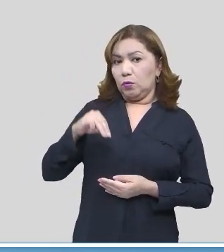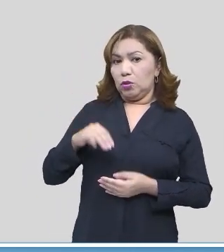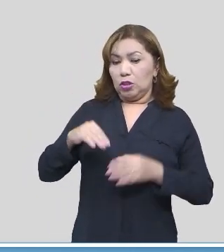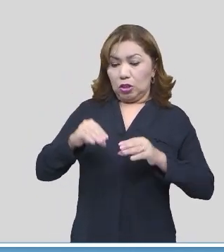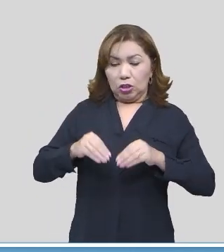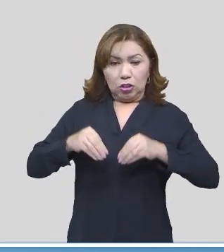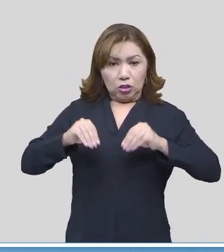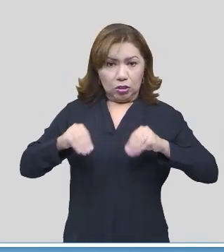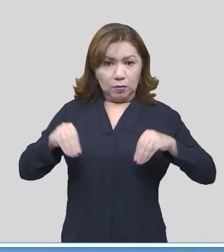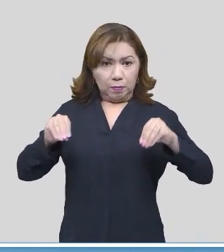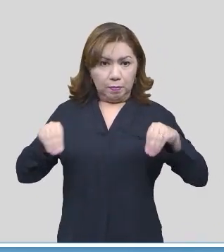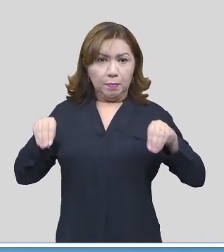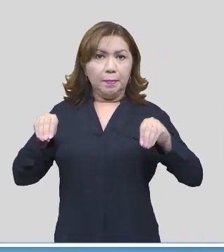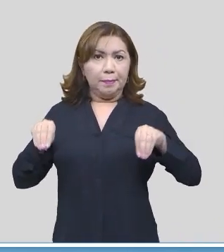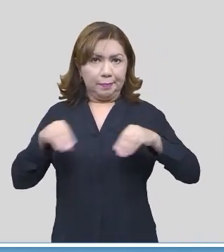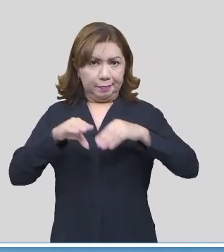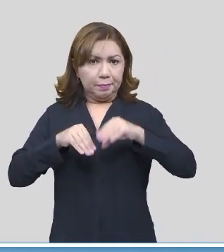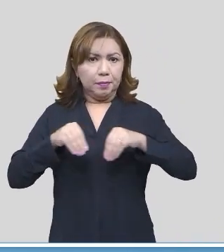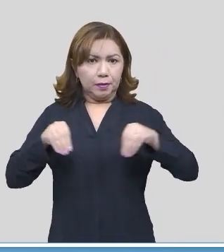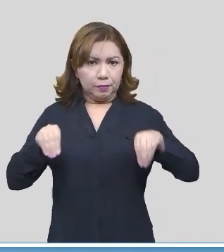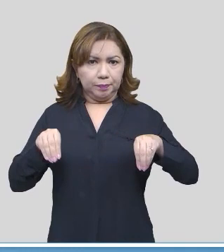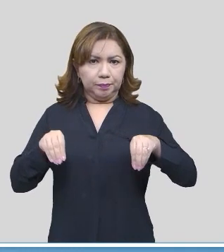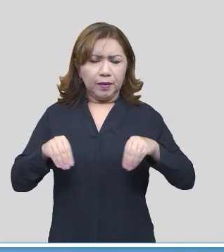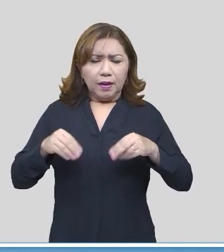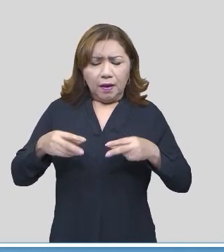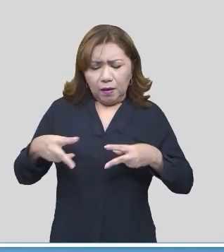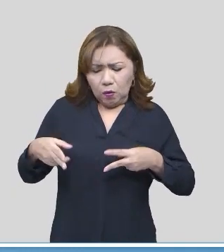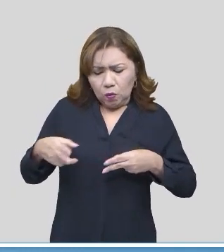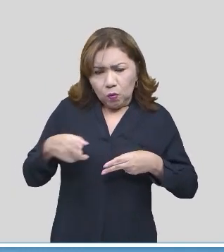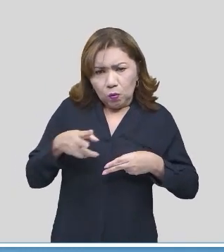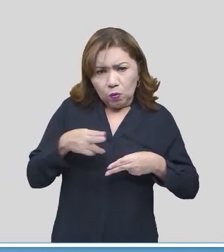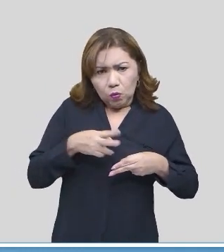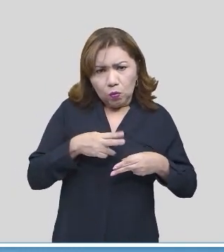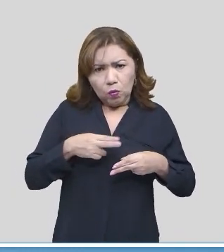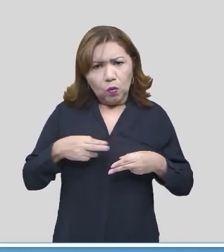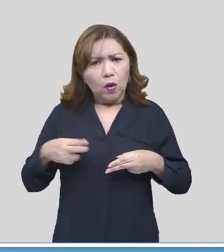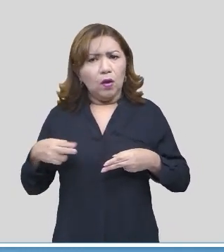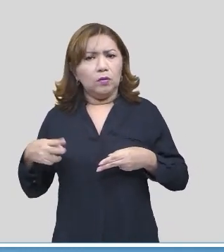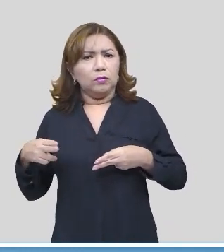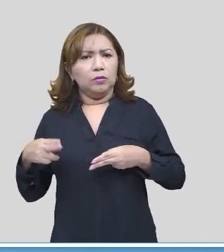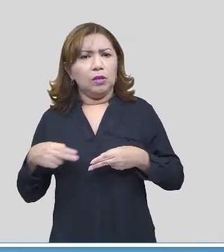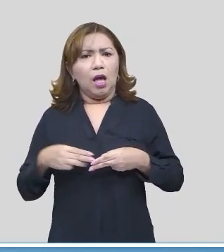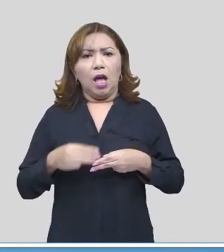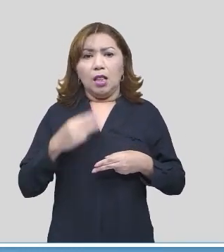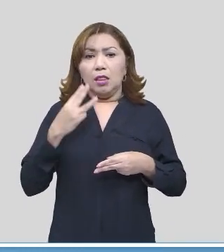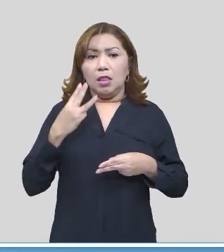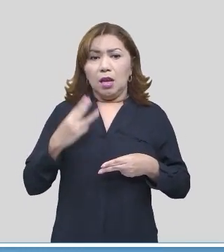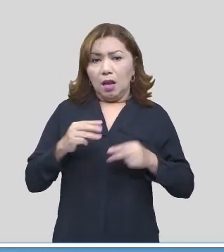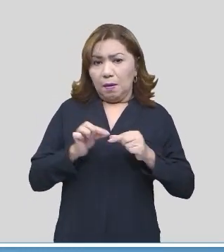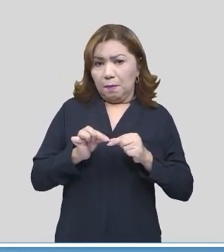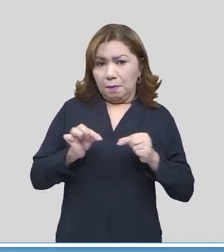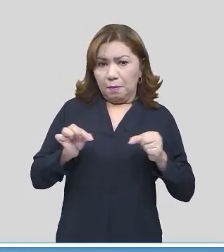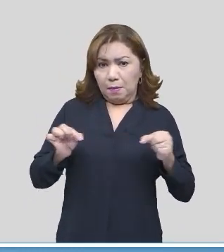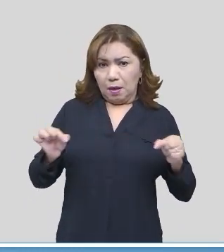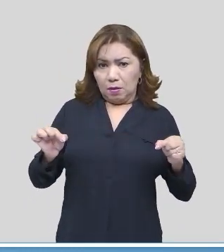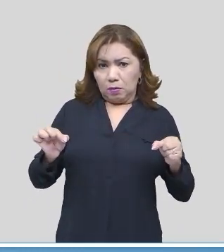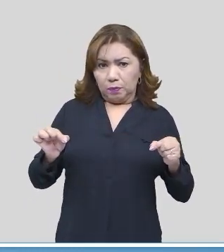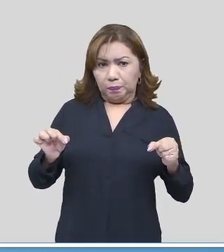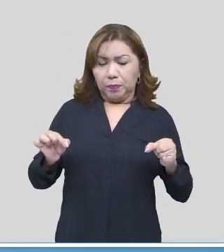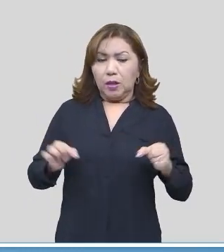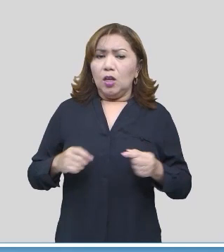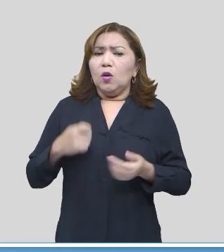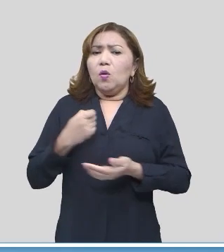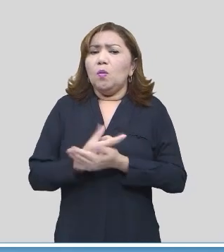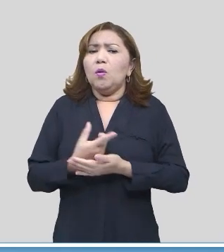fazer toalhinhas para enfeitar a cozinha. Quantos metros de tecido ela comprou ao